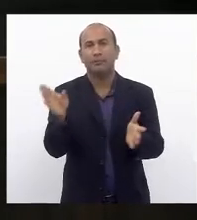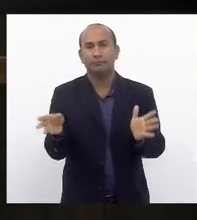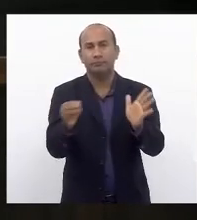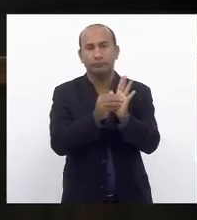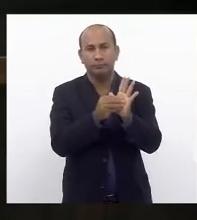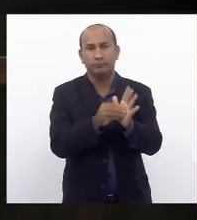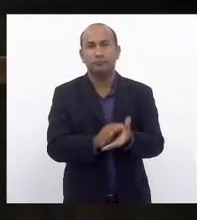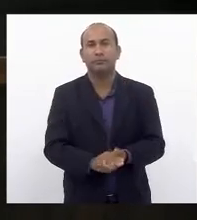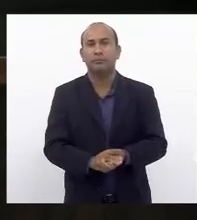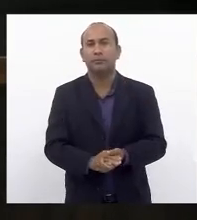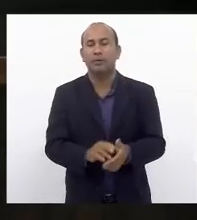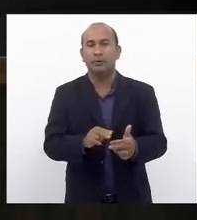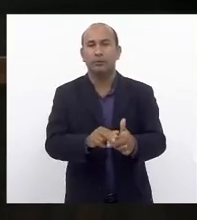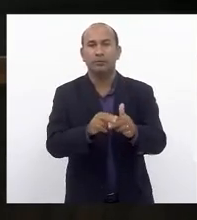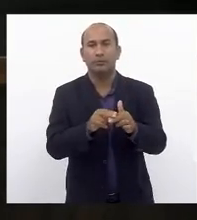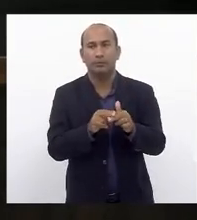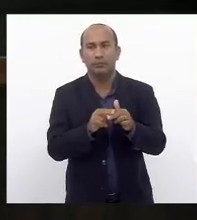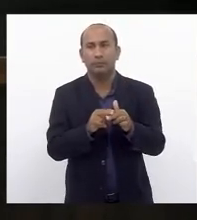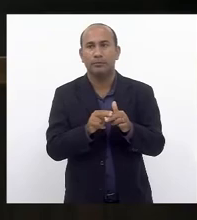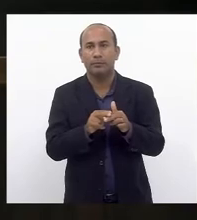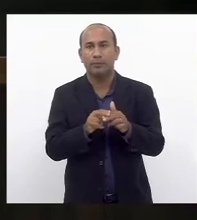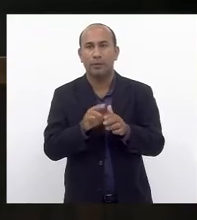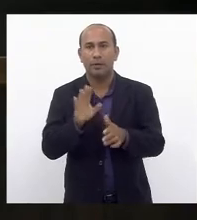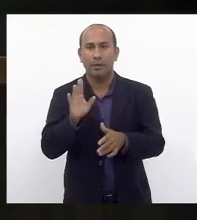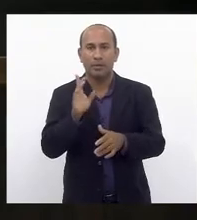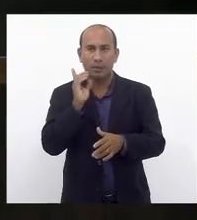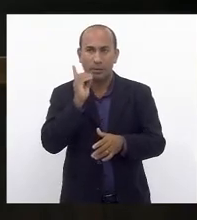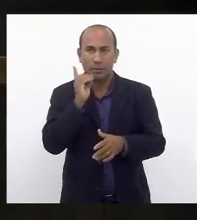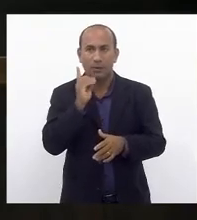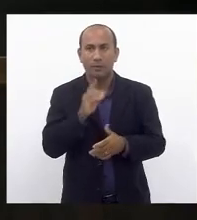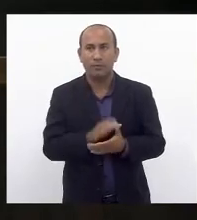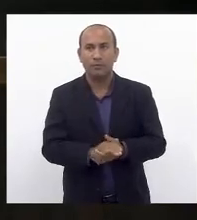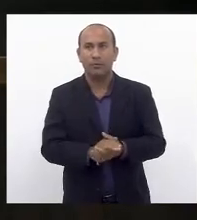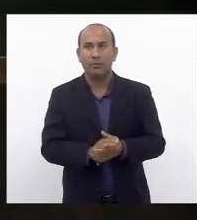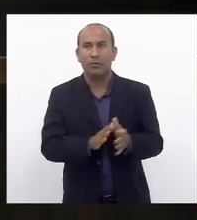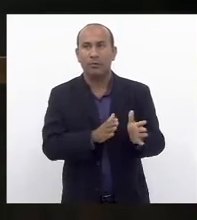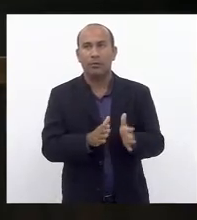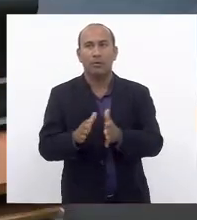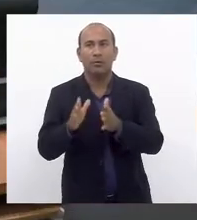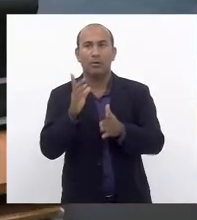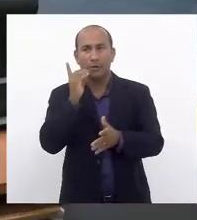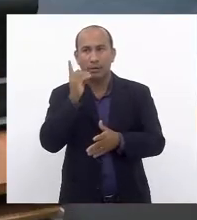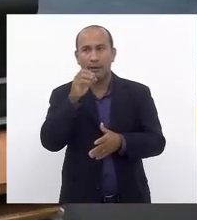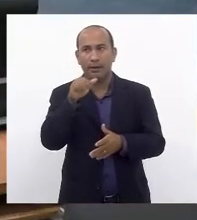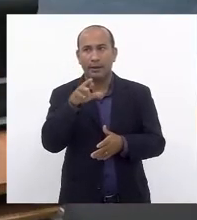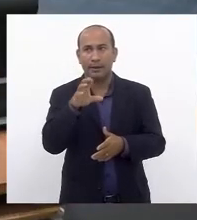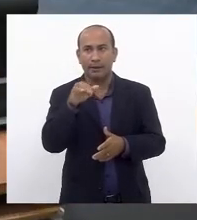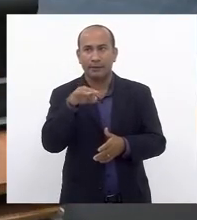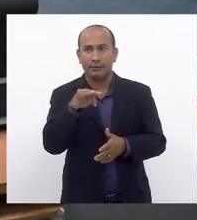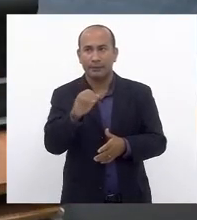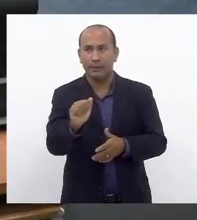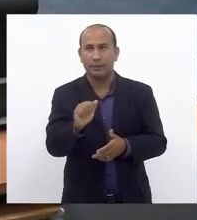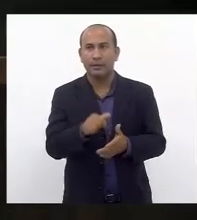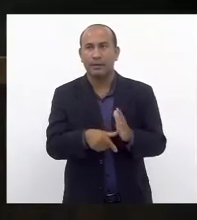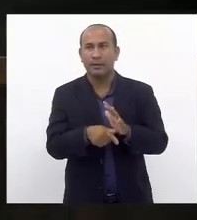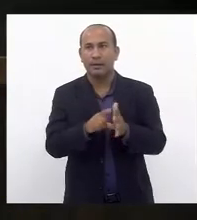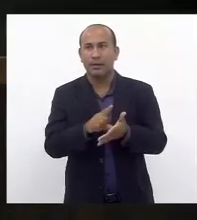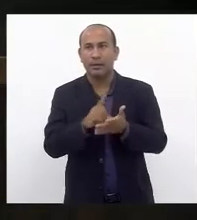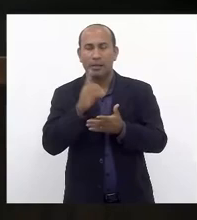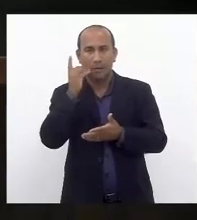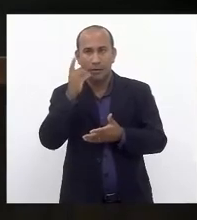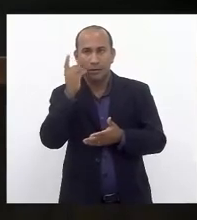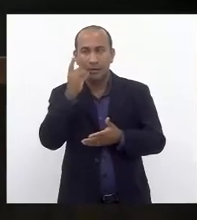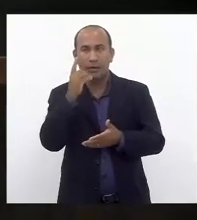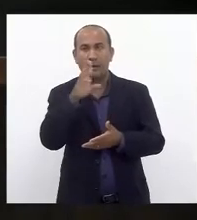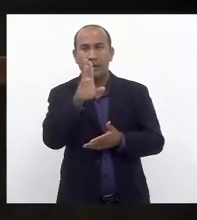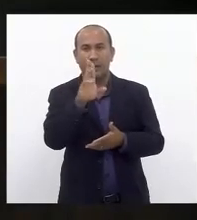publicação. Para a declaração de voto, deputado Charles Batista. Pela ordem, deputada Renata. Antes, porém, pela ordem da